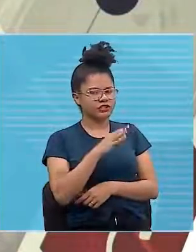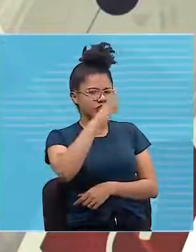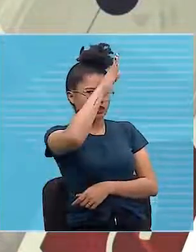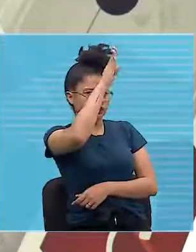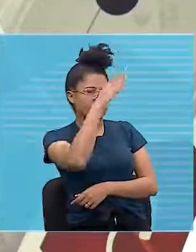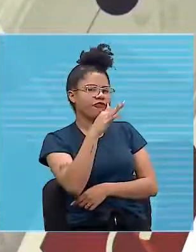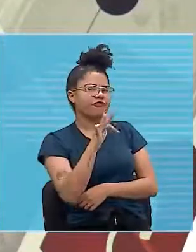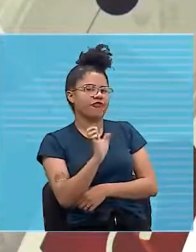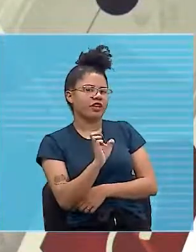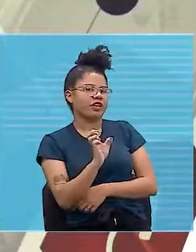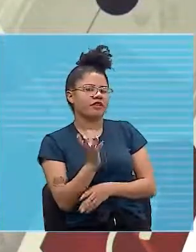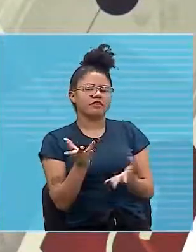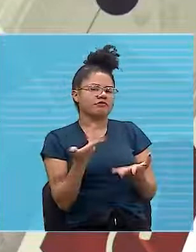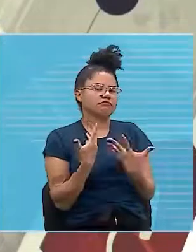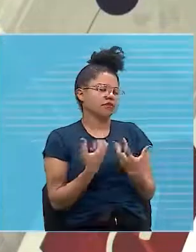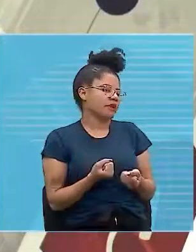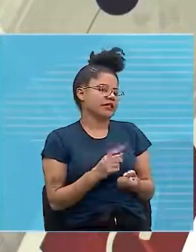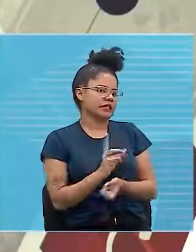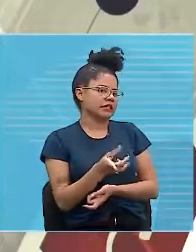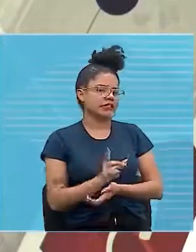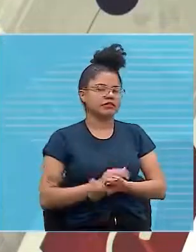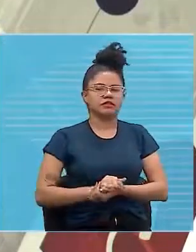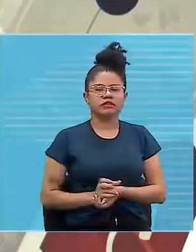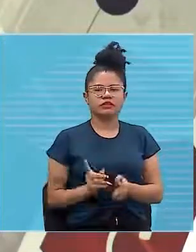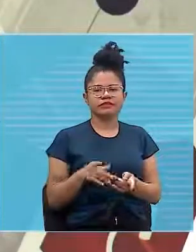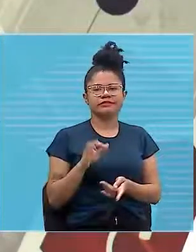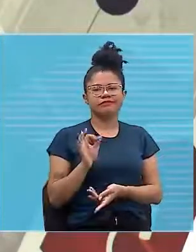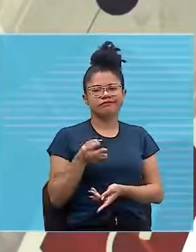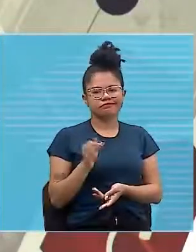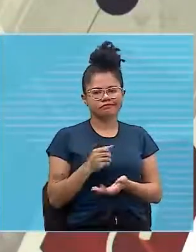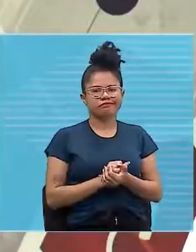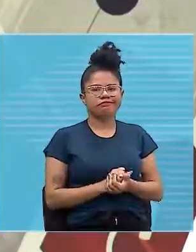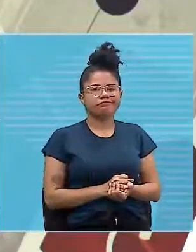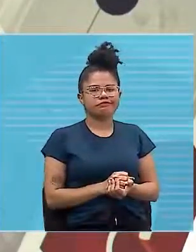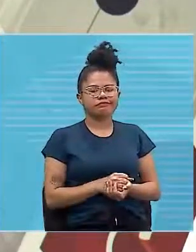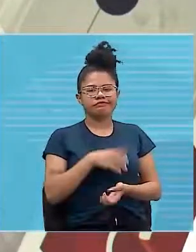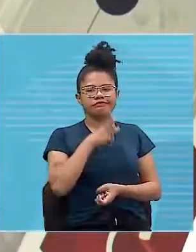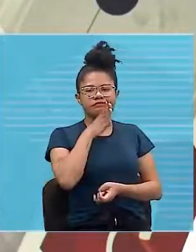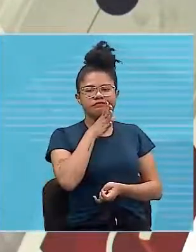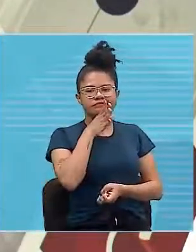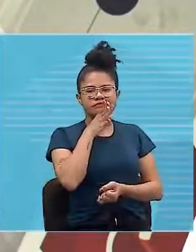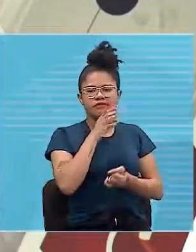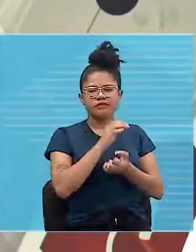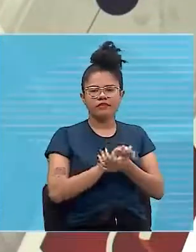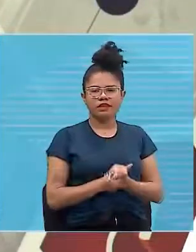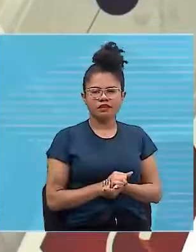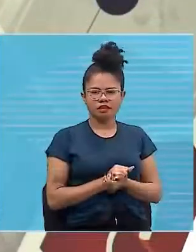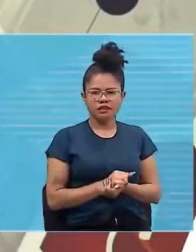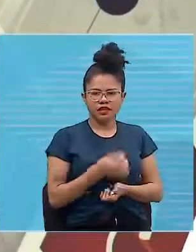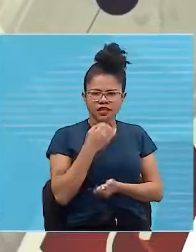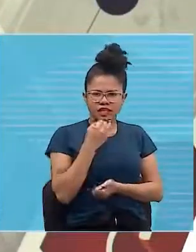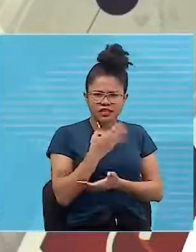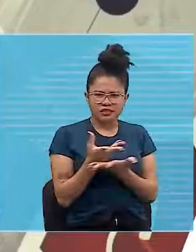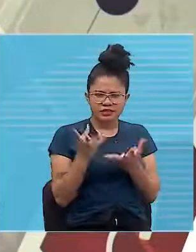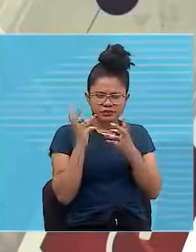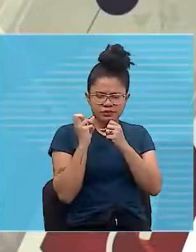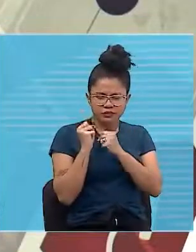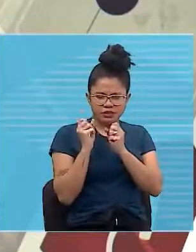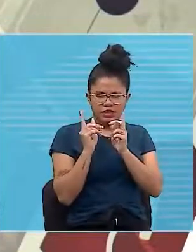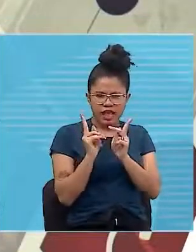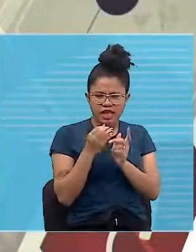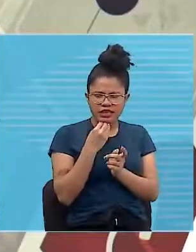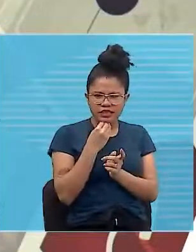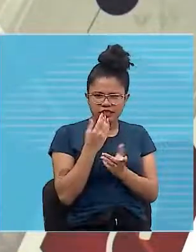casa Manda a minha mãe de si mesmo entre auzinho prezinho conheço demais cadê o povo mas ainda estão dormindo